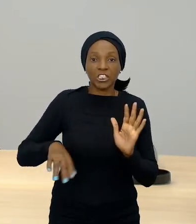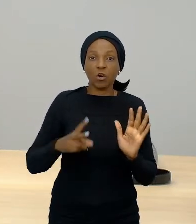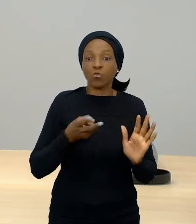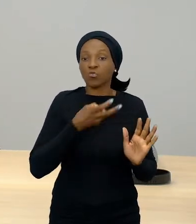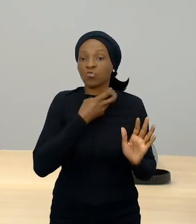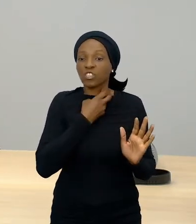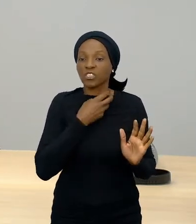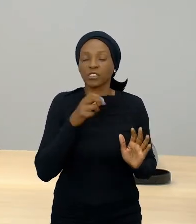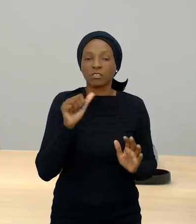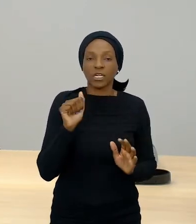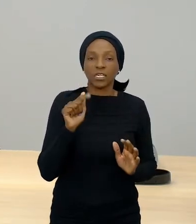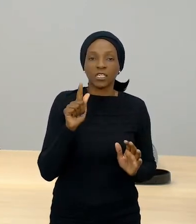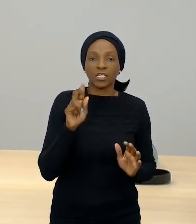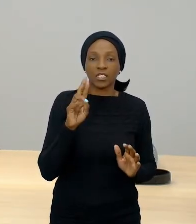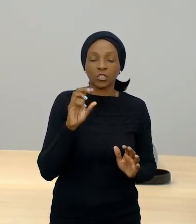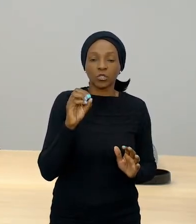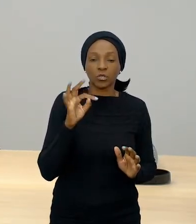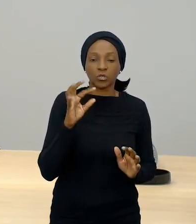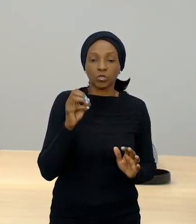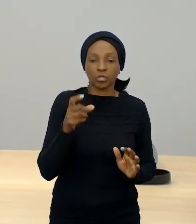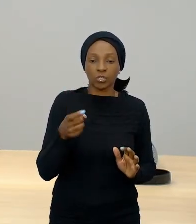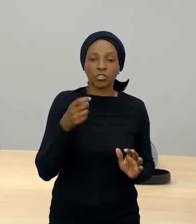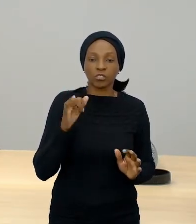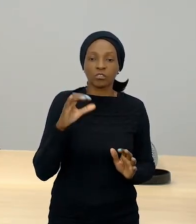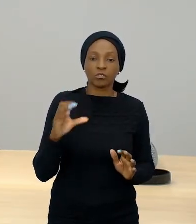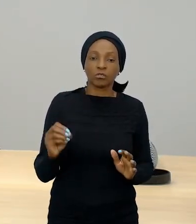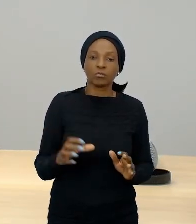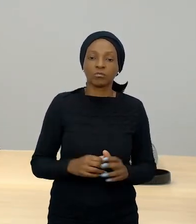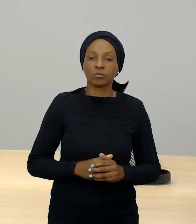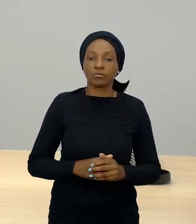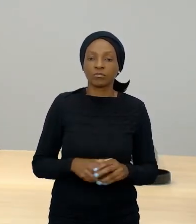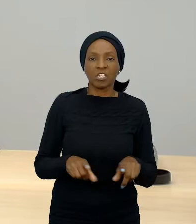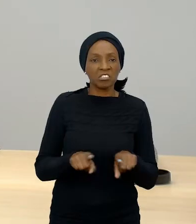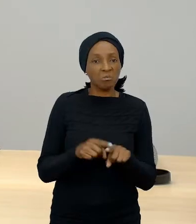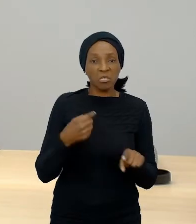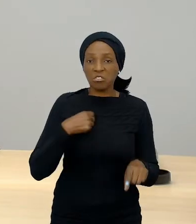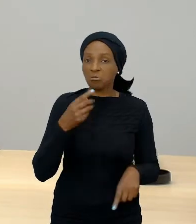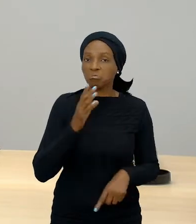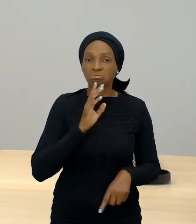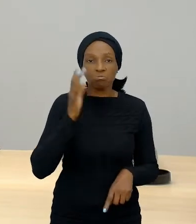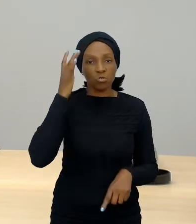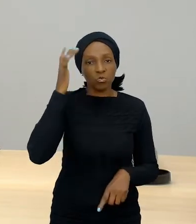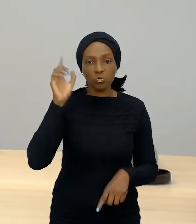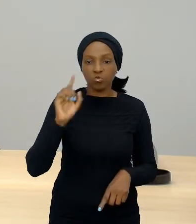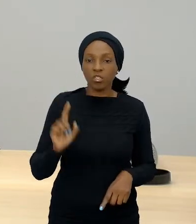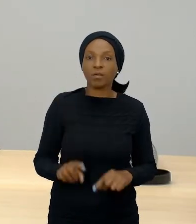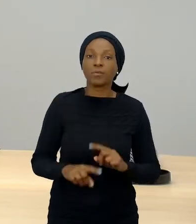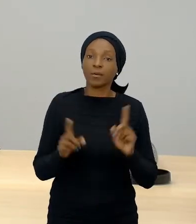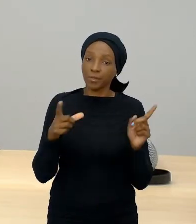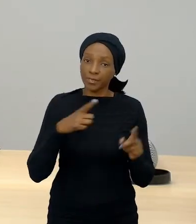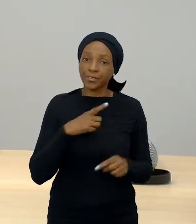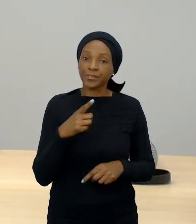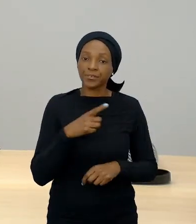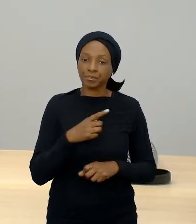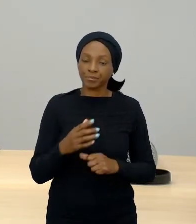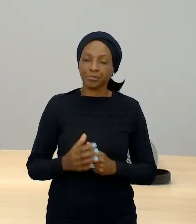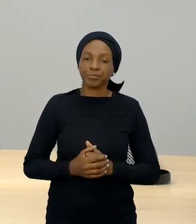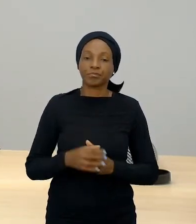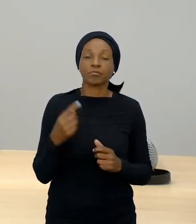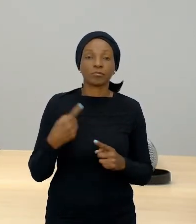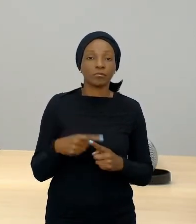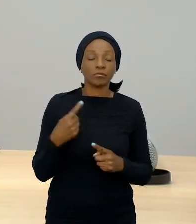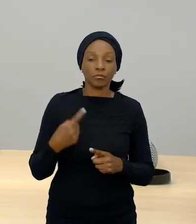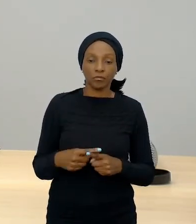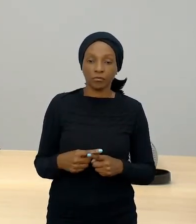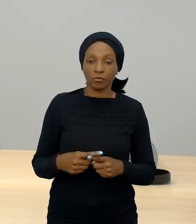descontaminar de agrotóxico, né? Também desconhecia disso, mas existe, tá? Porque é